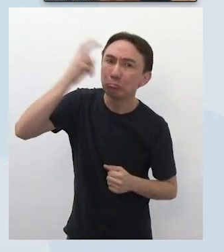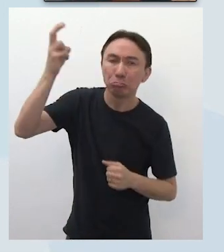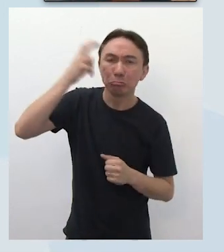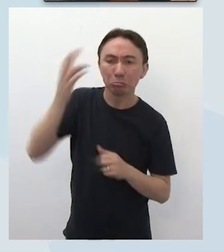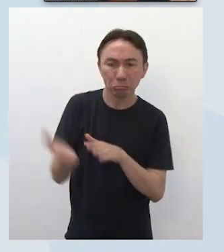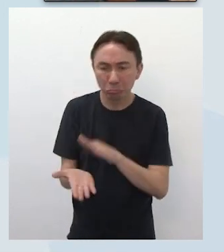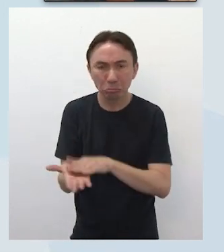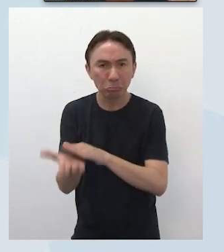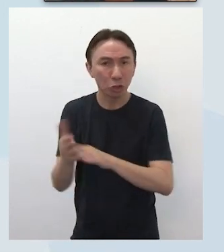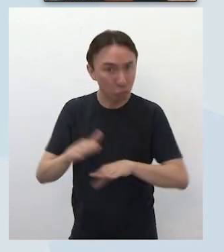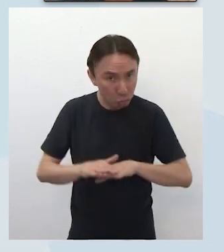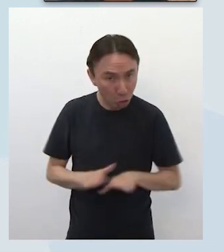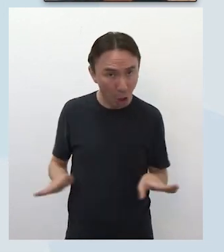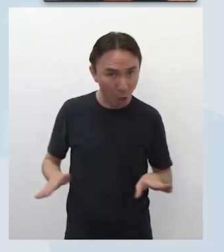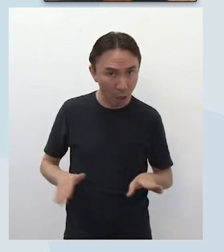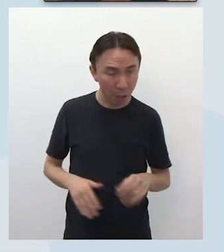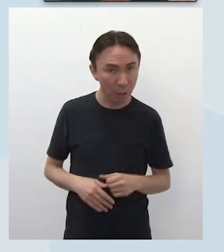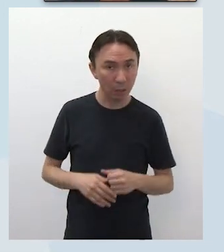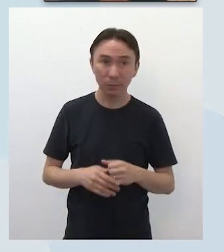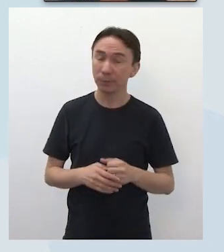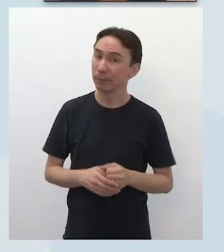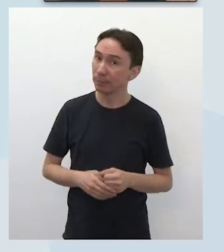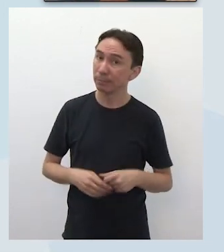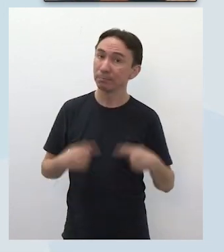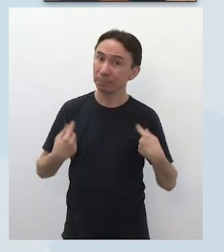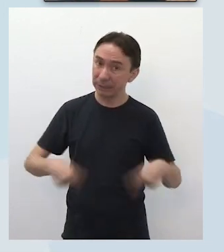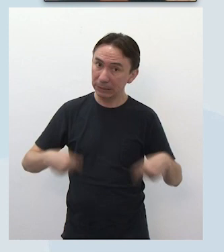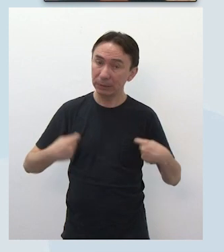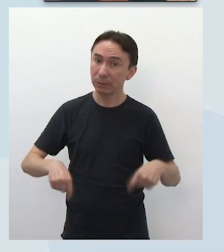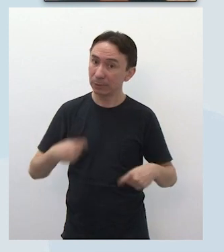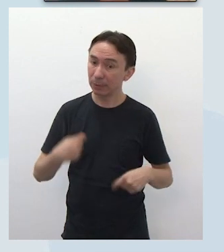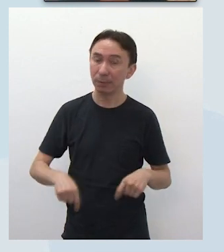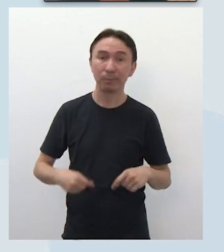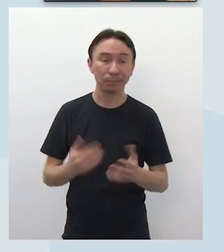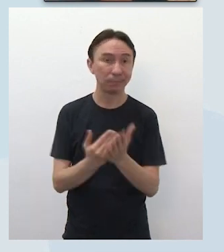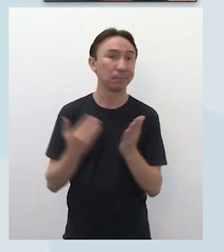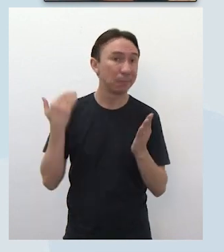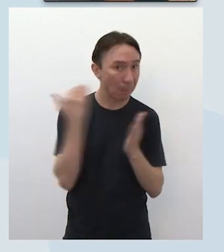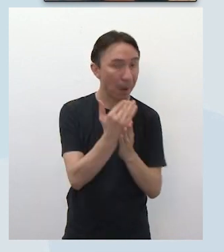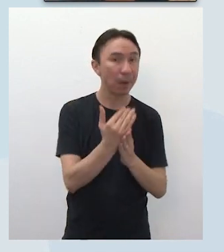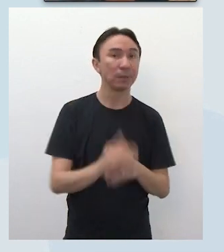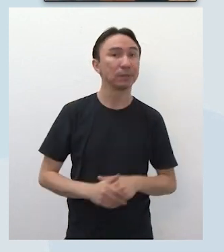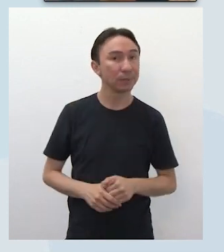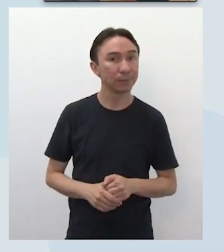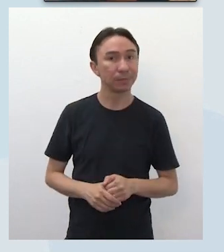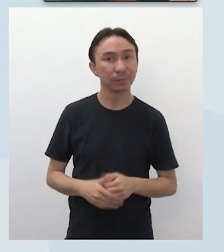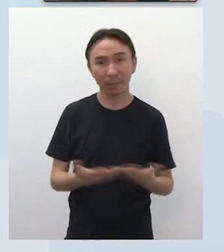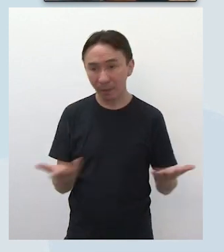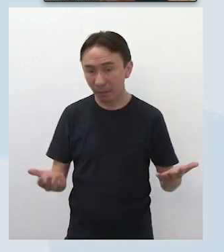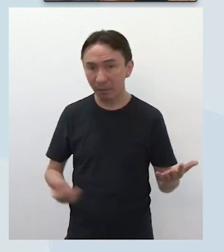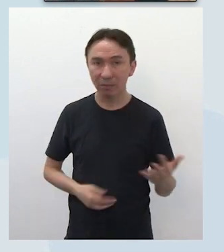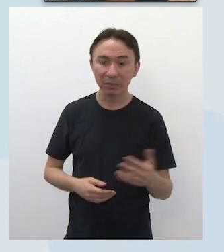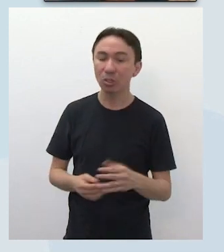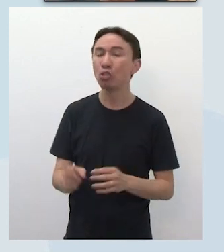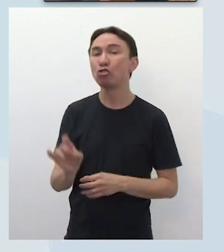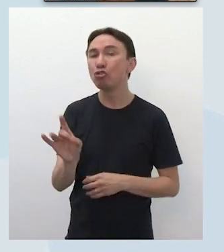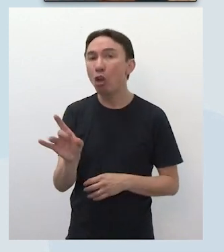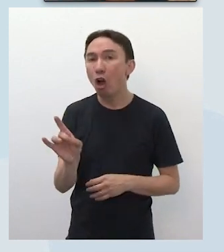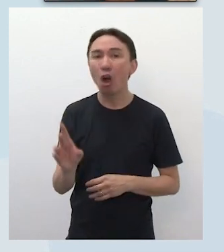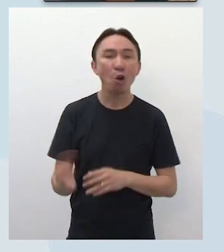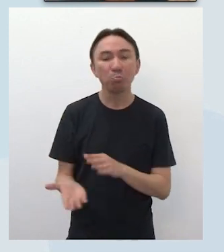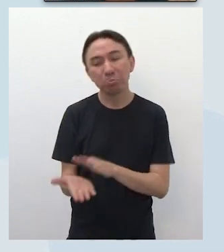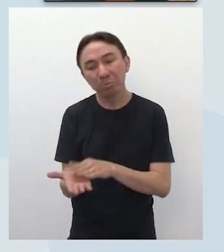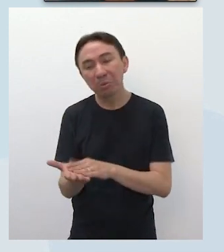contribuindo pouco para o fortalecimento do autorrespeito, tá? Ou seja, eu estou contribuindo pouco para que esses sujeitos